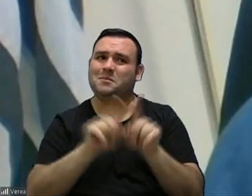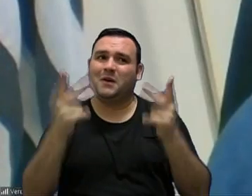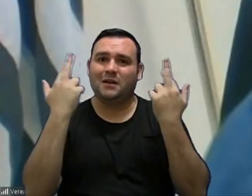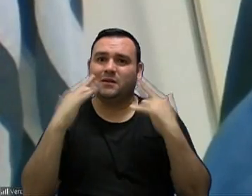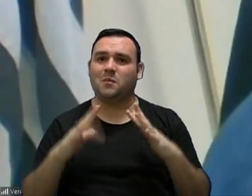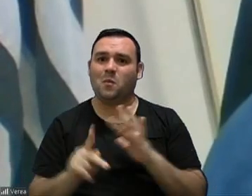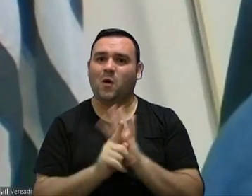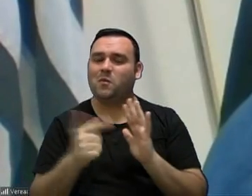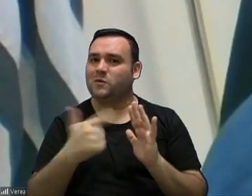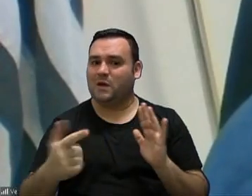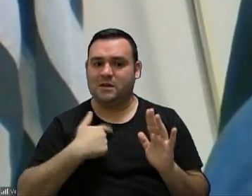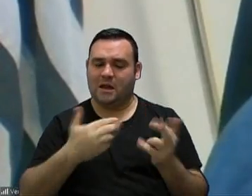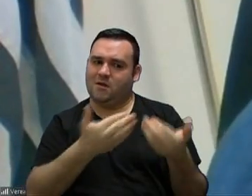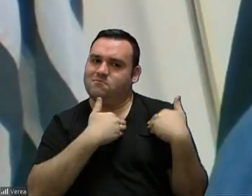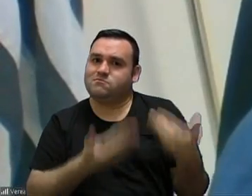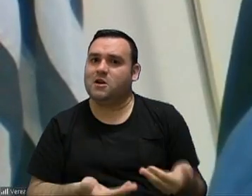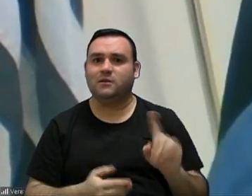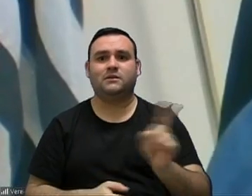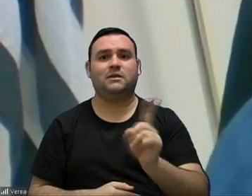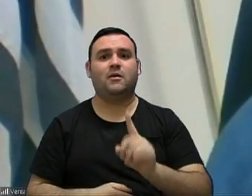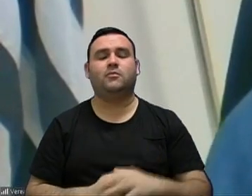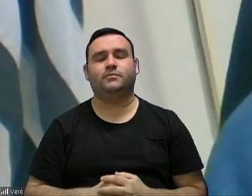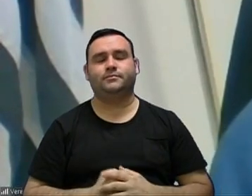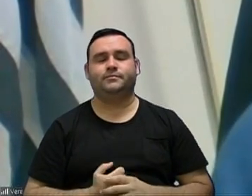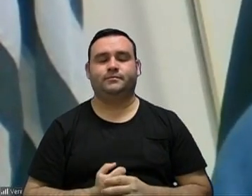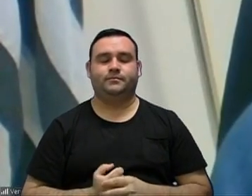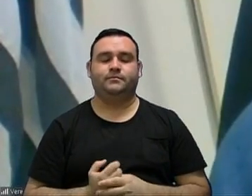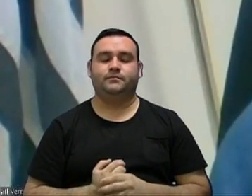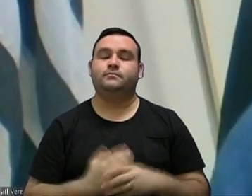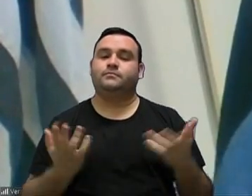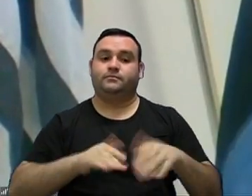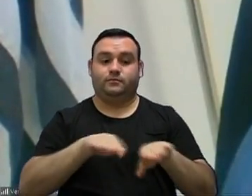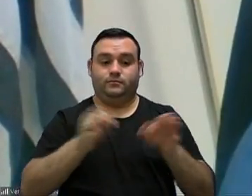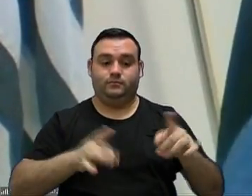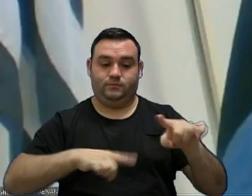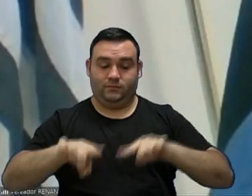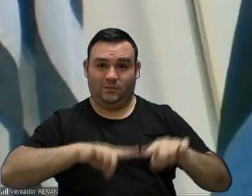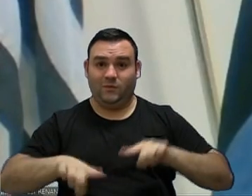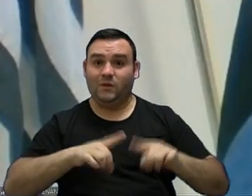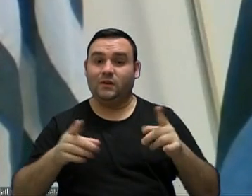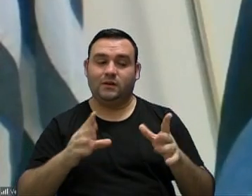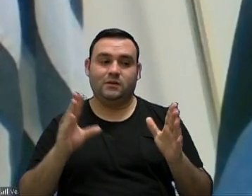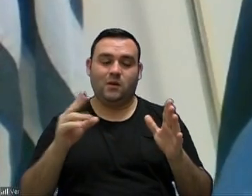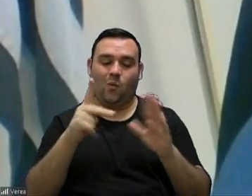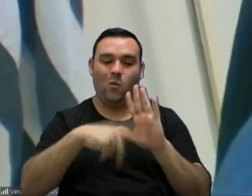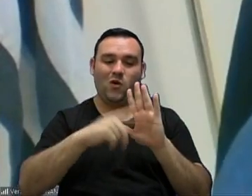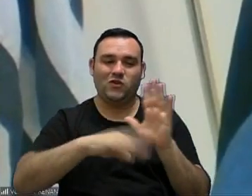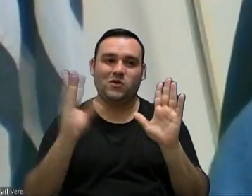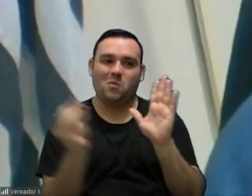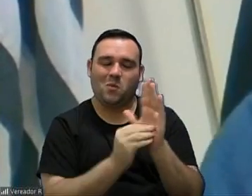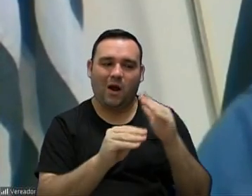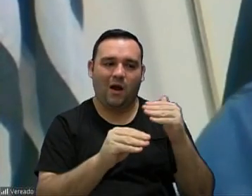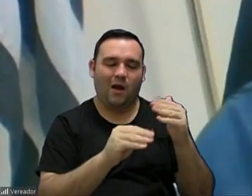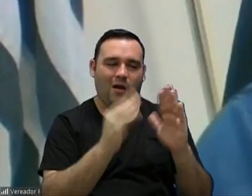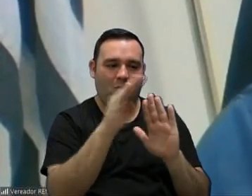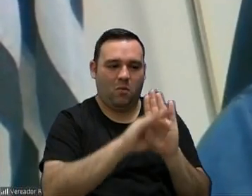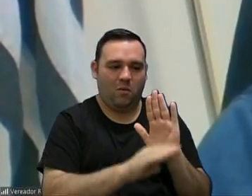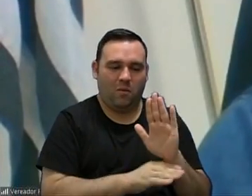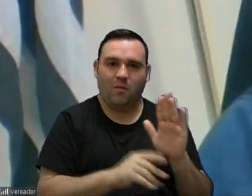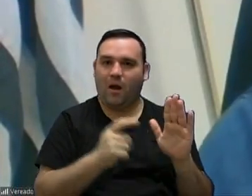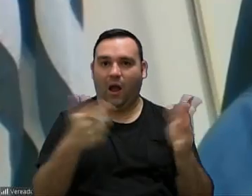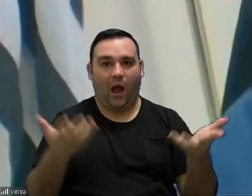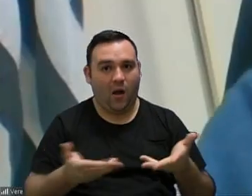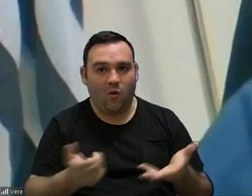natureza. Então, eu não sou irresponsável. Eu queria a garantia da mesa diretora que não pautasse o projeto da reforma